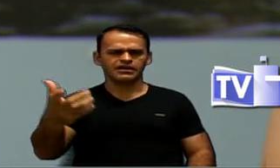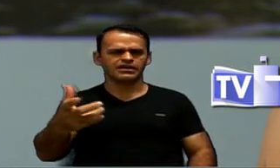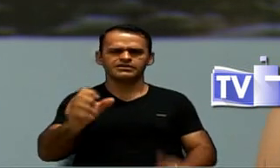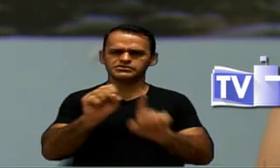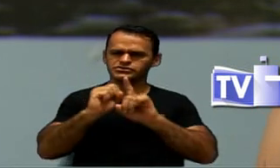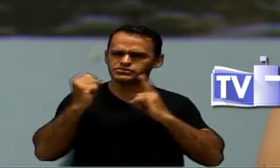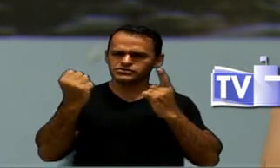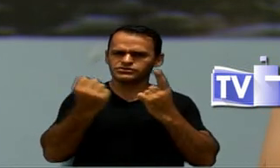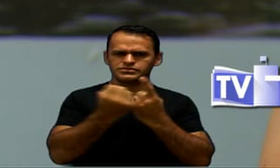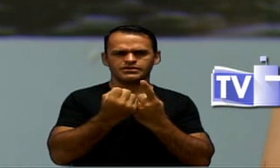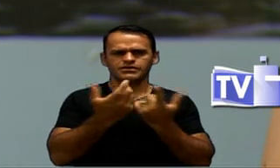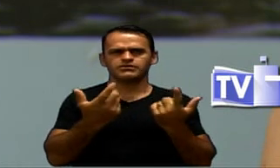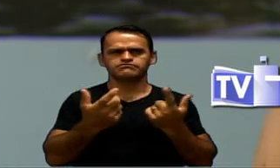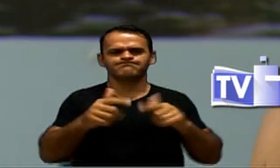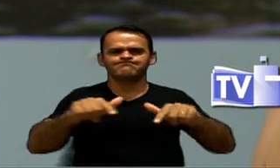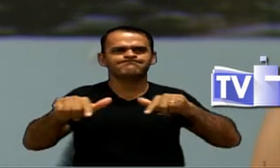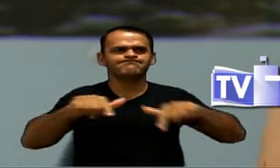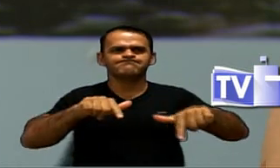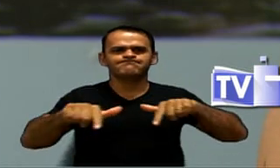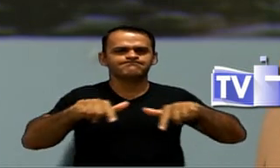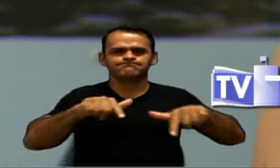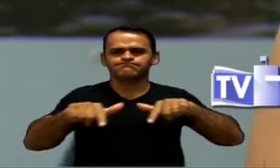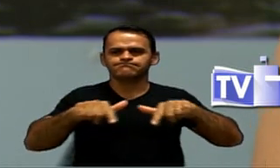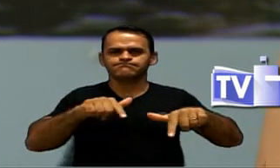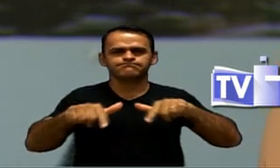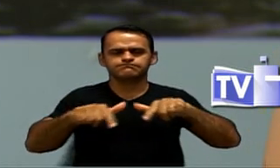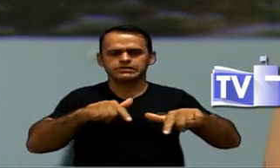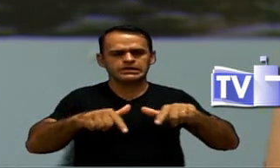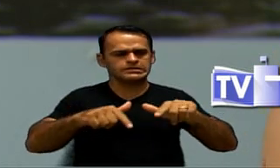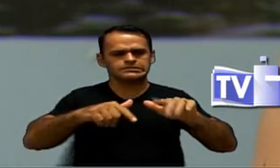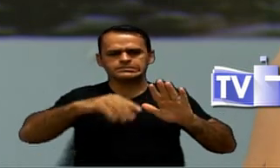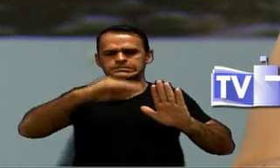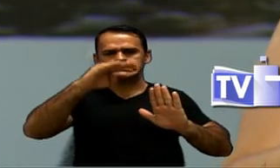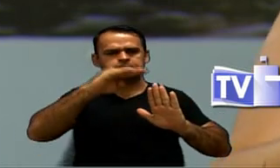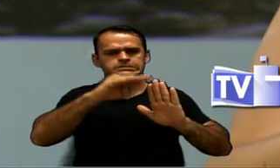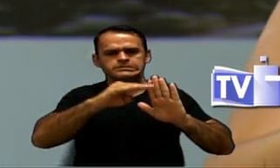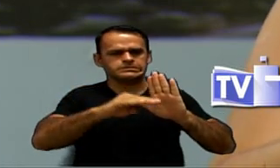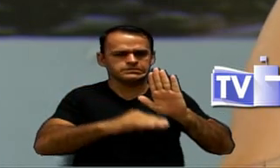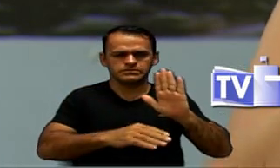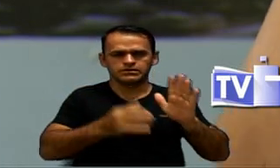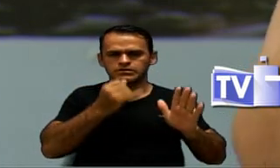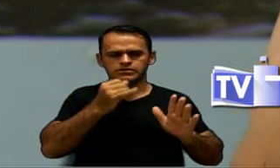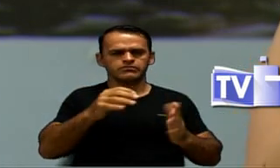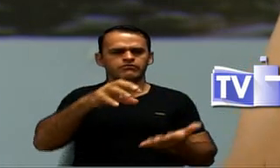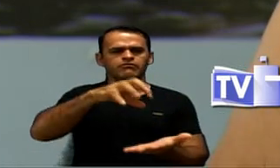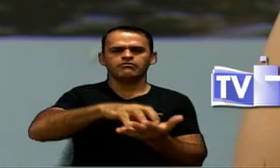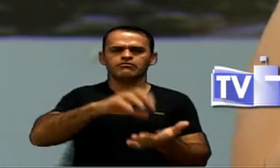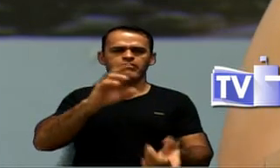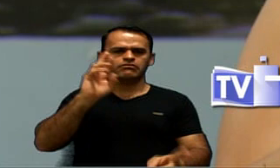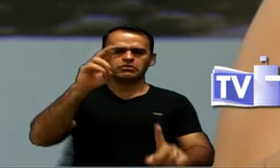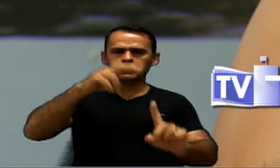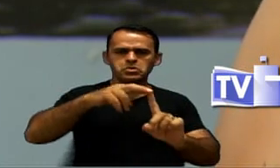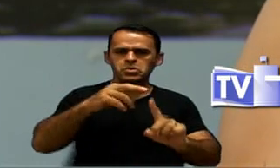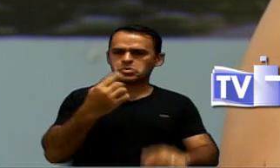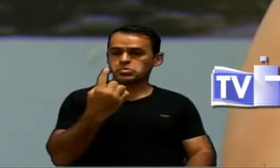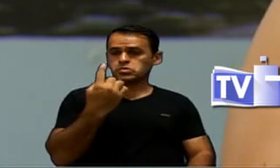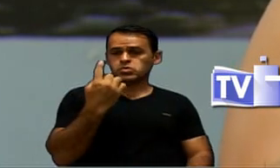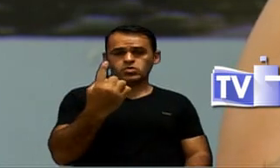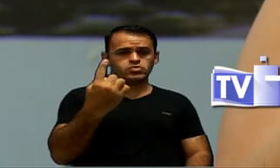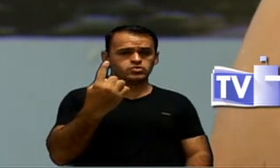assistência, de que precisa trabalhar de maneira multidisciplinar. Não basta você ter um centro de referência só com psicólogo e assistente